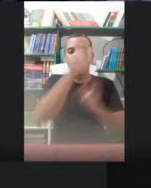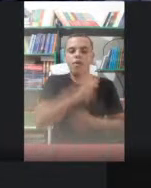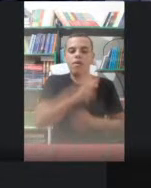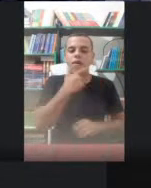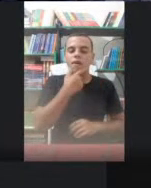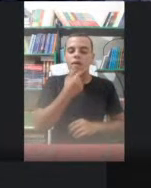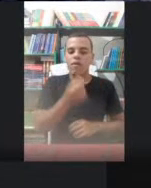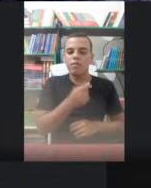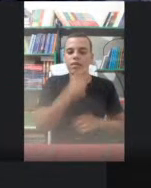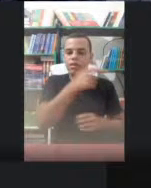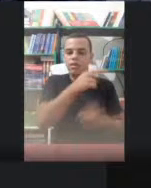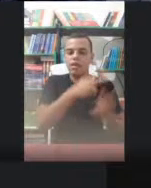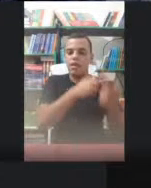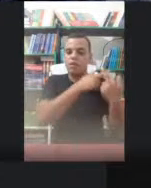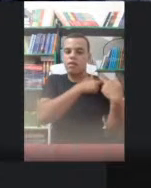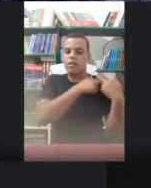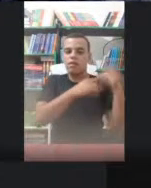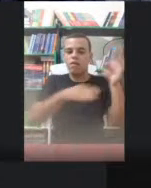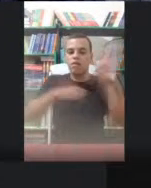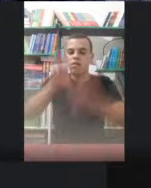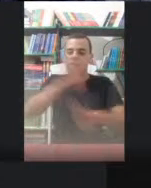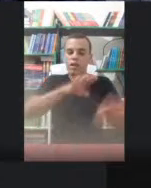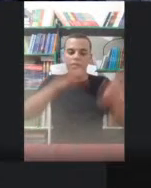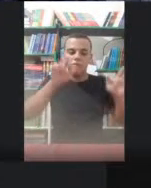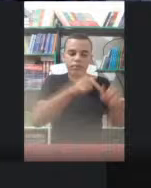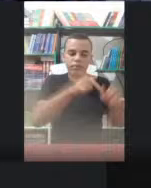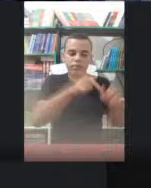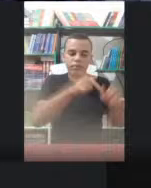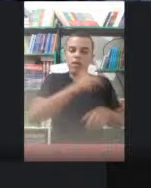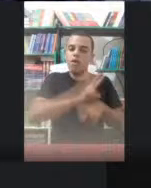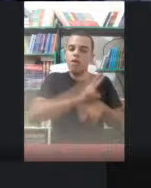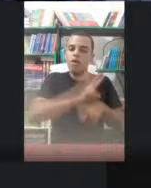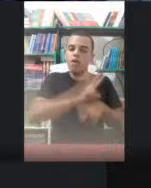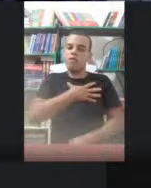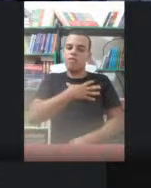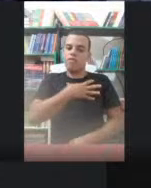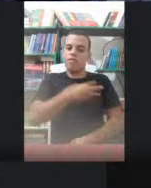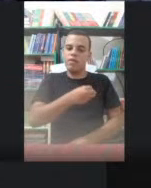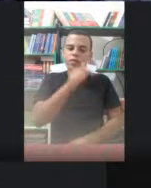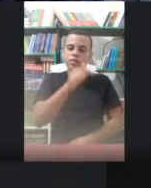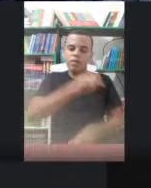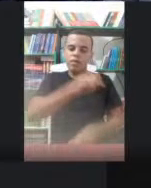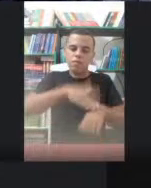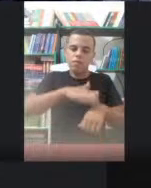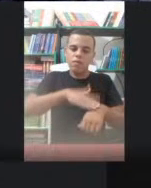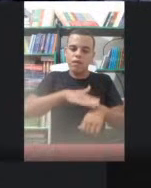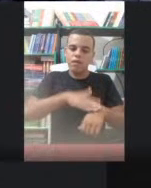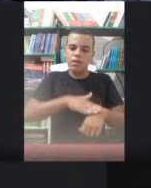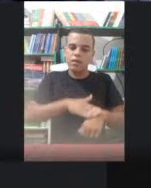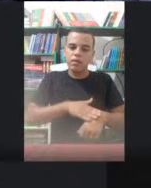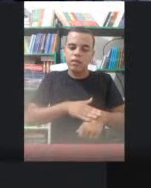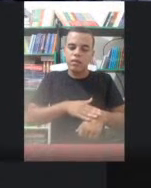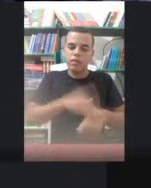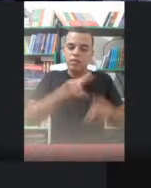responsabilizam pela questão do cuidado com os filhos, desde o momento do pré-natal mesmo, até na criação, né, no acompanhamento,